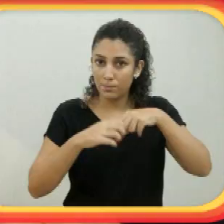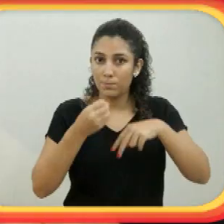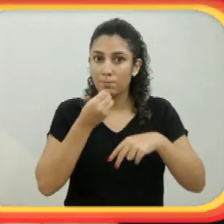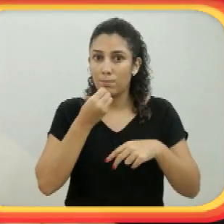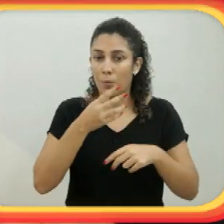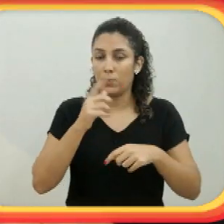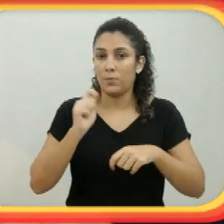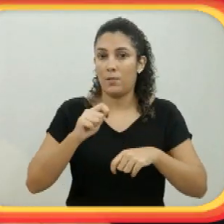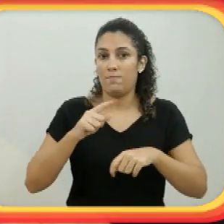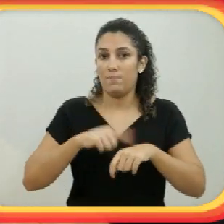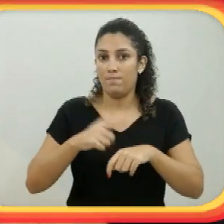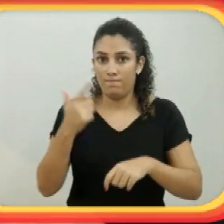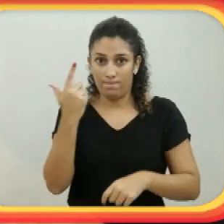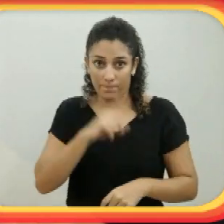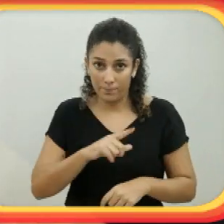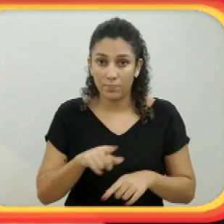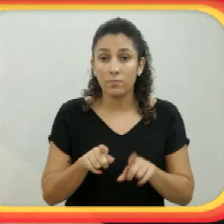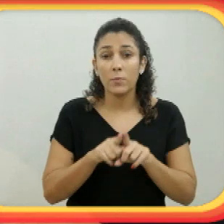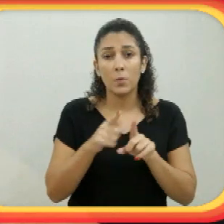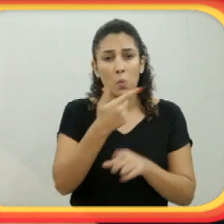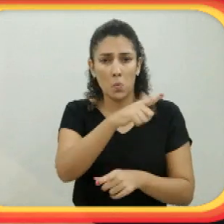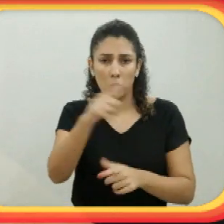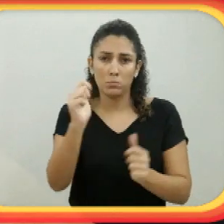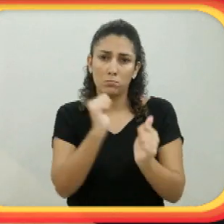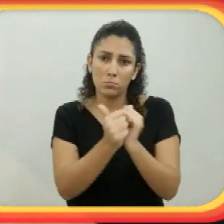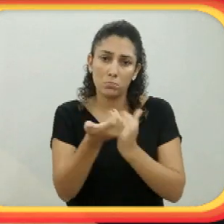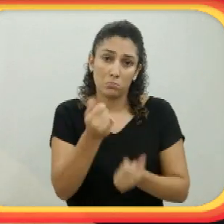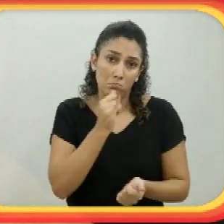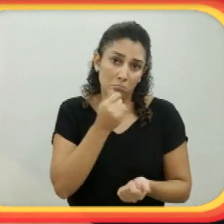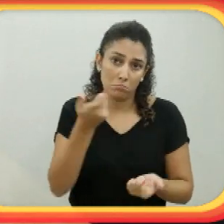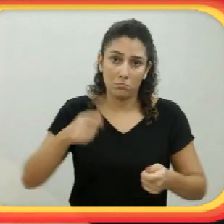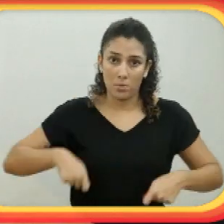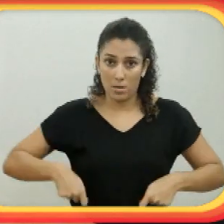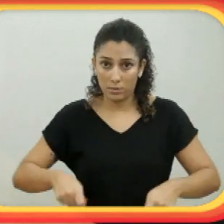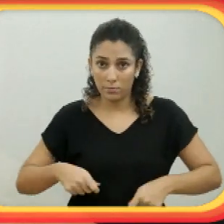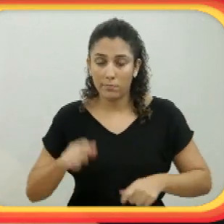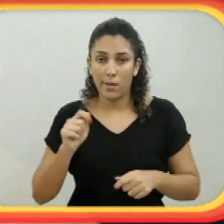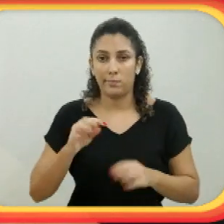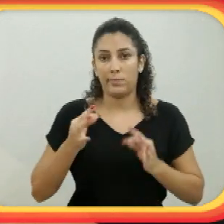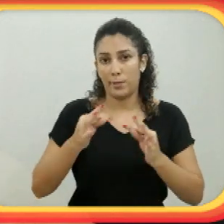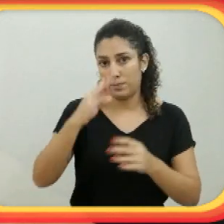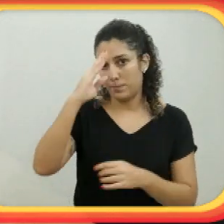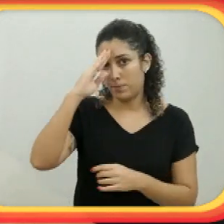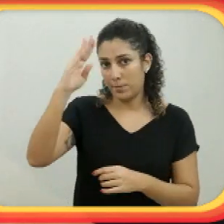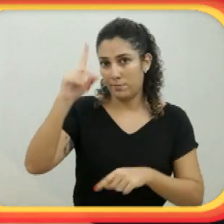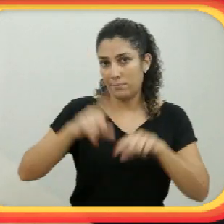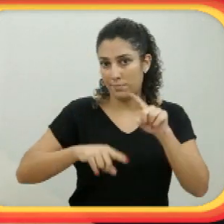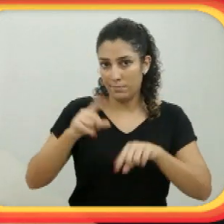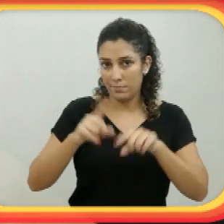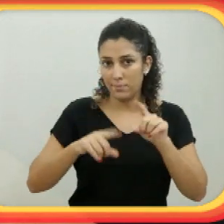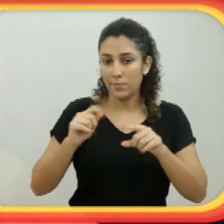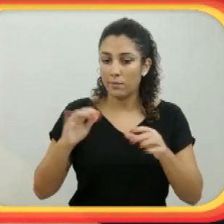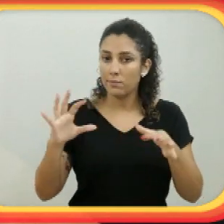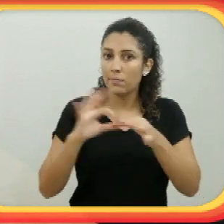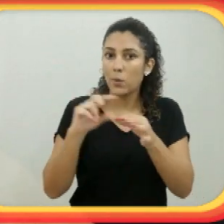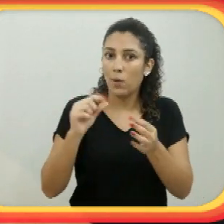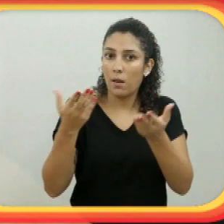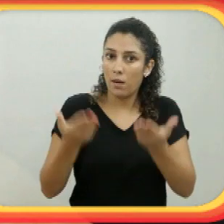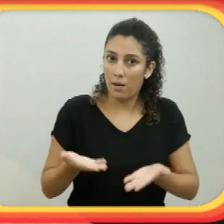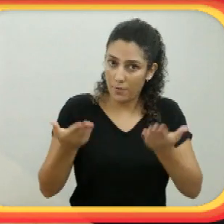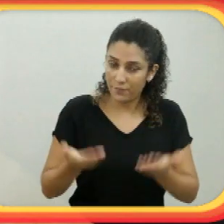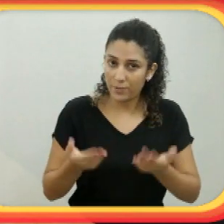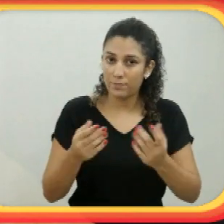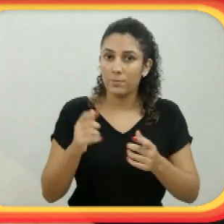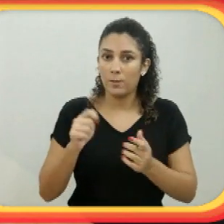arranque. Em alguns outros esportes, como cadeiras de rodas, a tecnologia principal é de materiais. São ligas extra-leves, extremamente